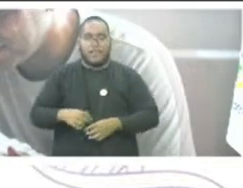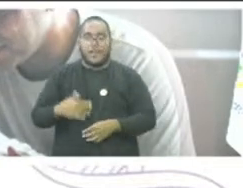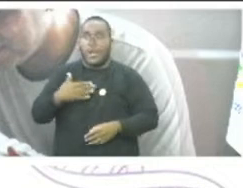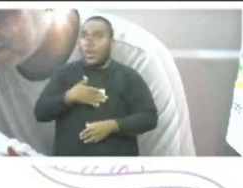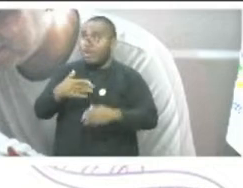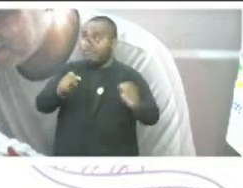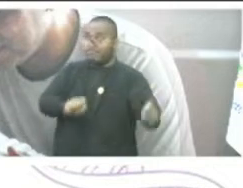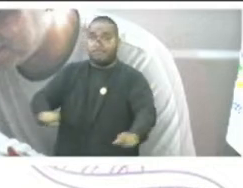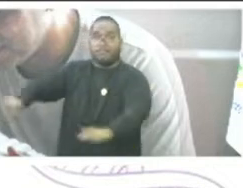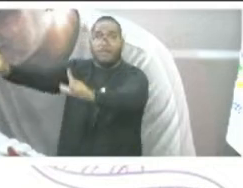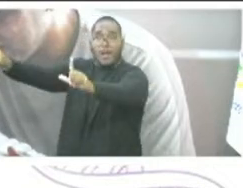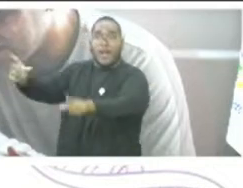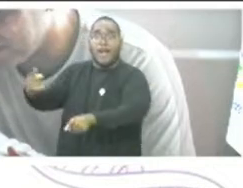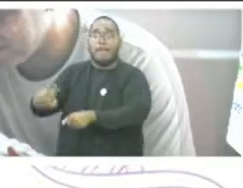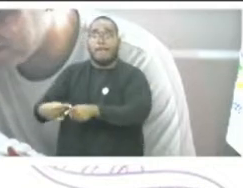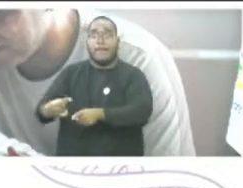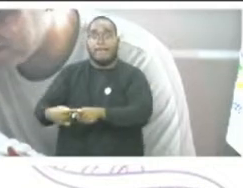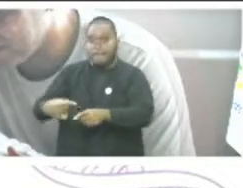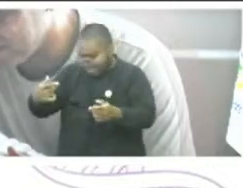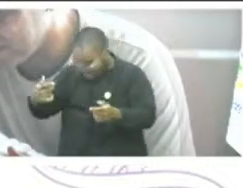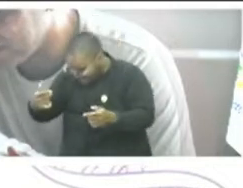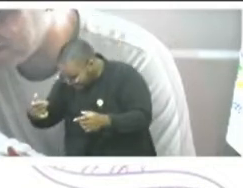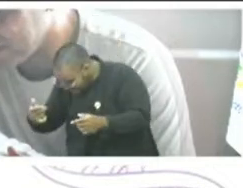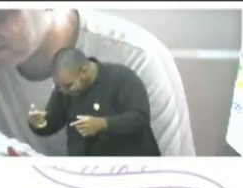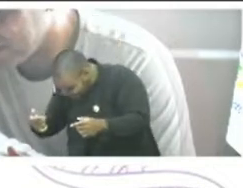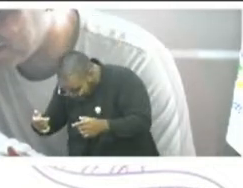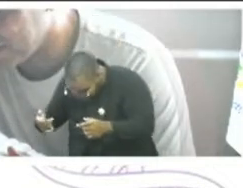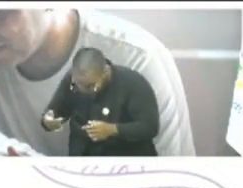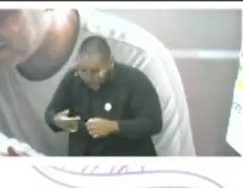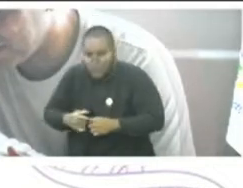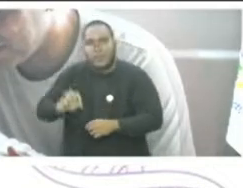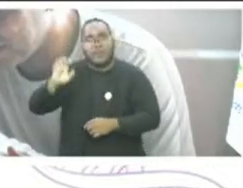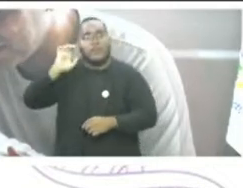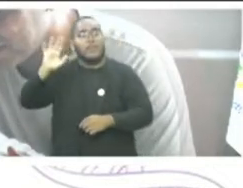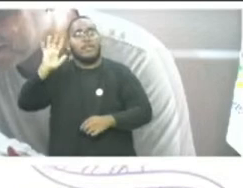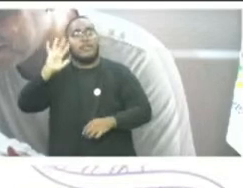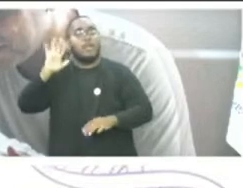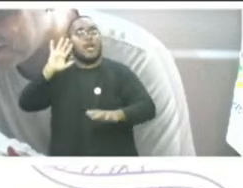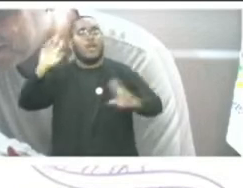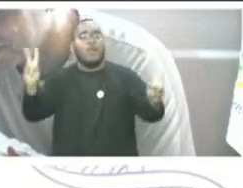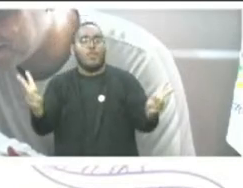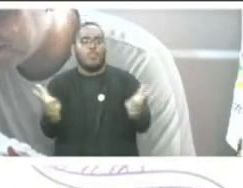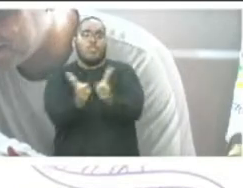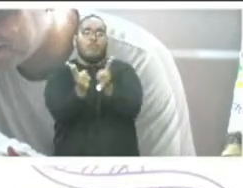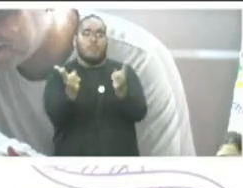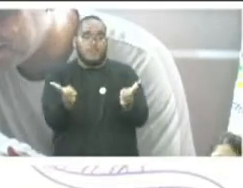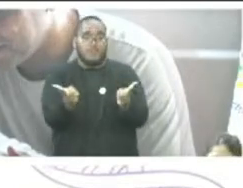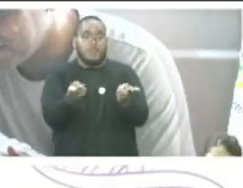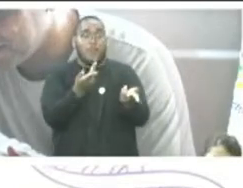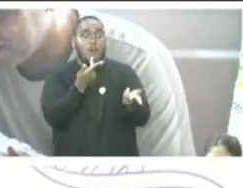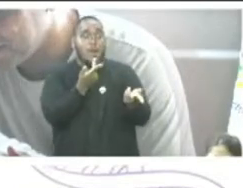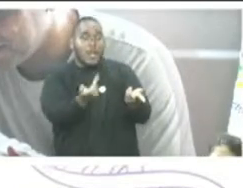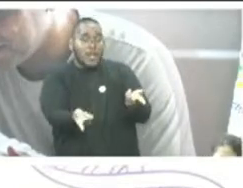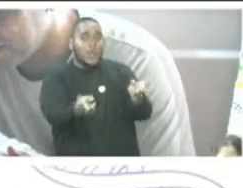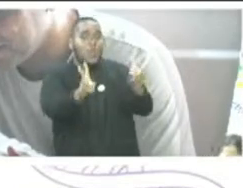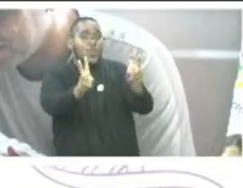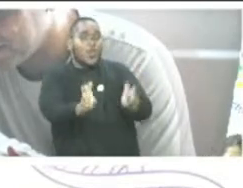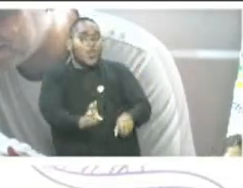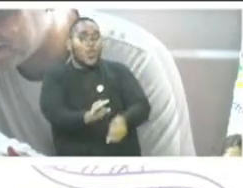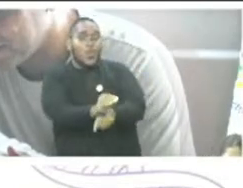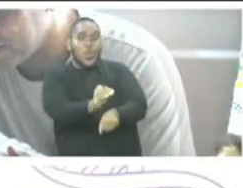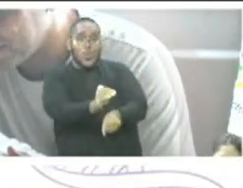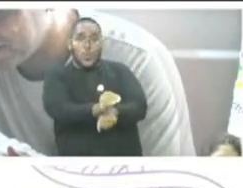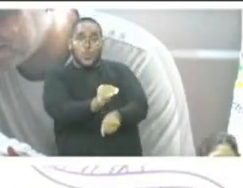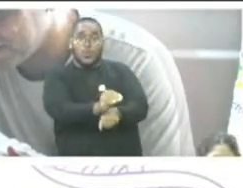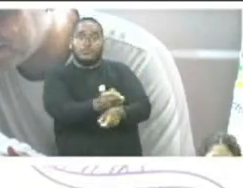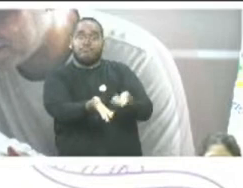imagem porque a gente tem que pensar como uma dupla, é uma díade. Então, se eu estou falando de uma intervenção, essa intervenção tem que